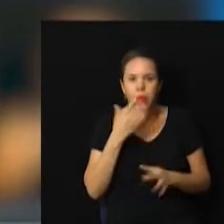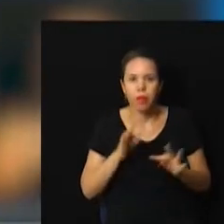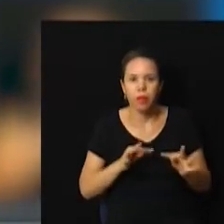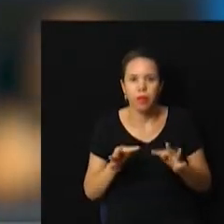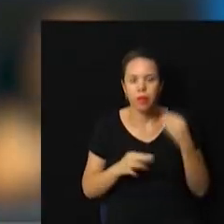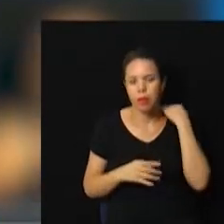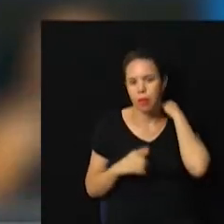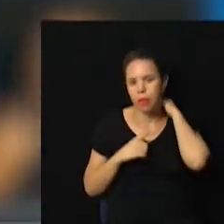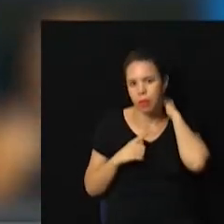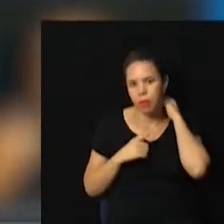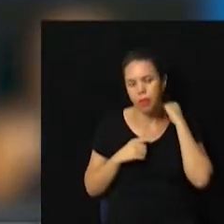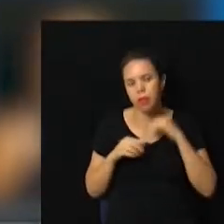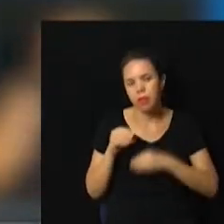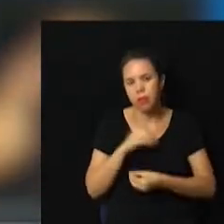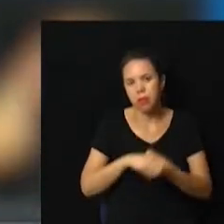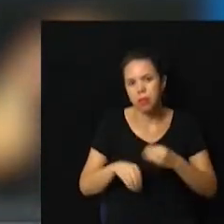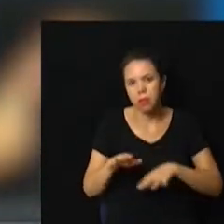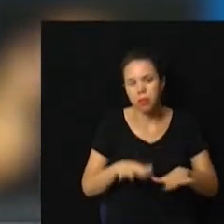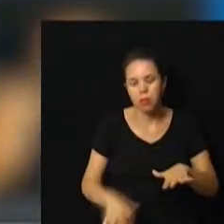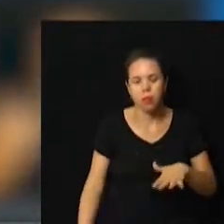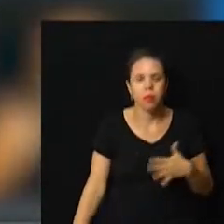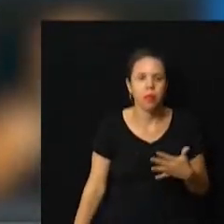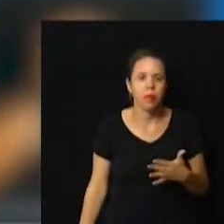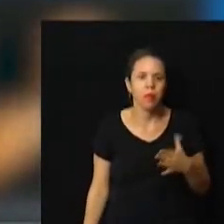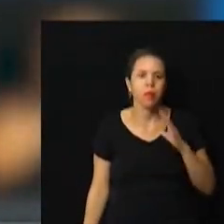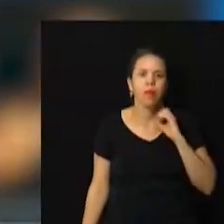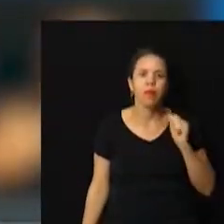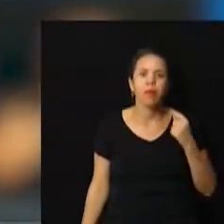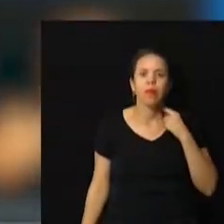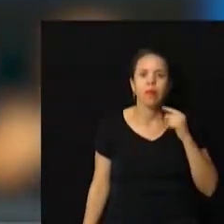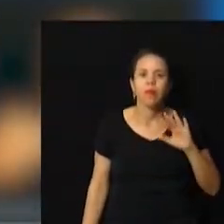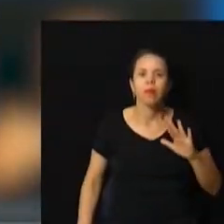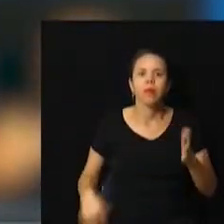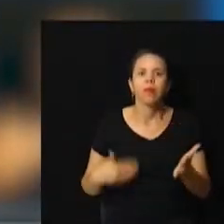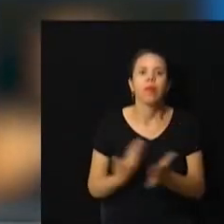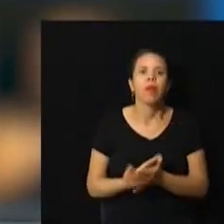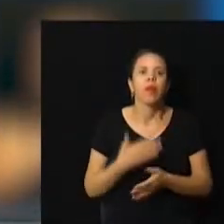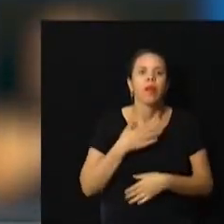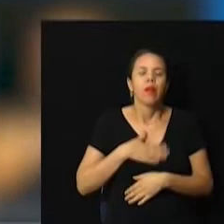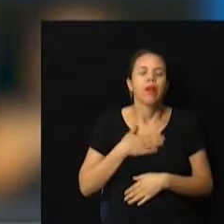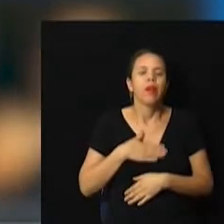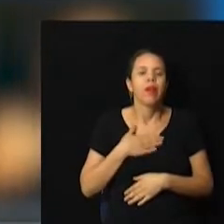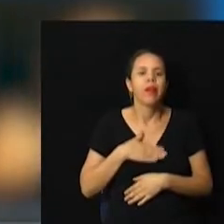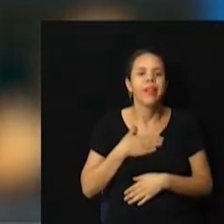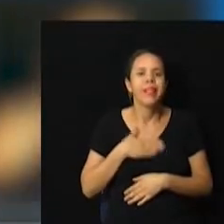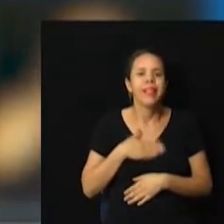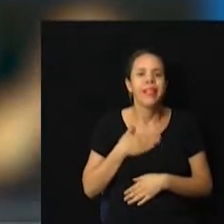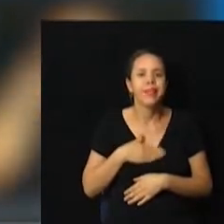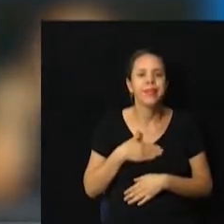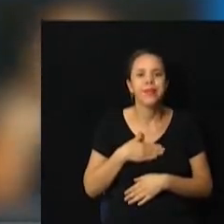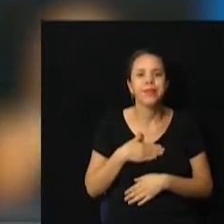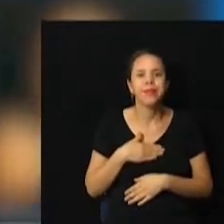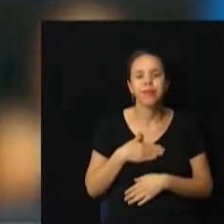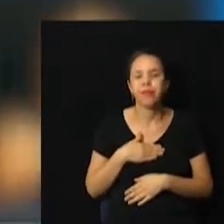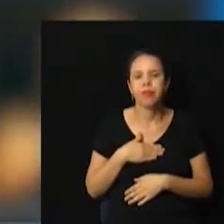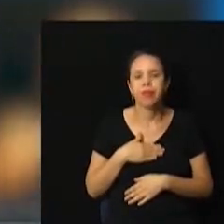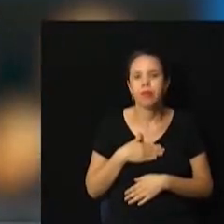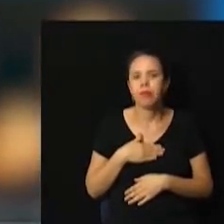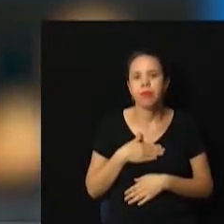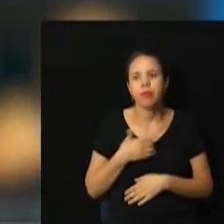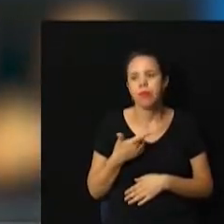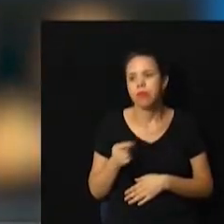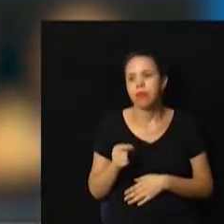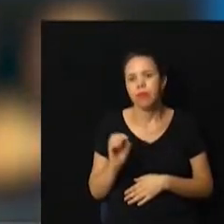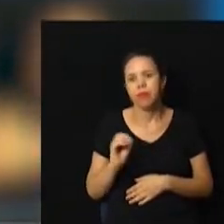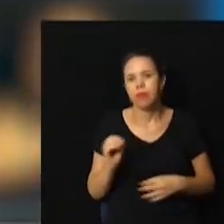atendimento pediátrico ele tem a sazonalidade que vai de abril, maio até agosto. 20 praticamente